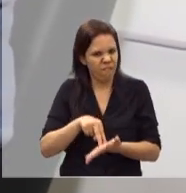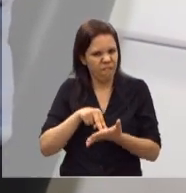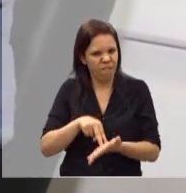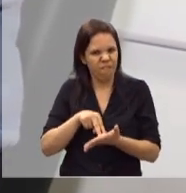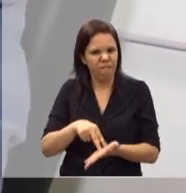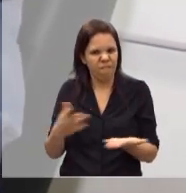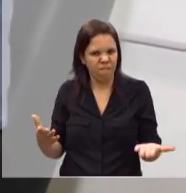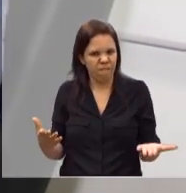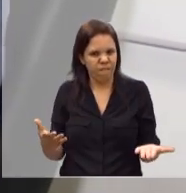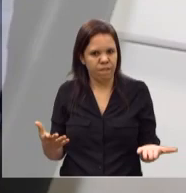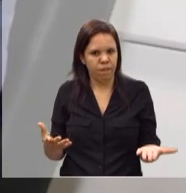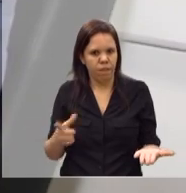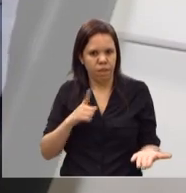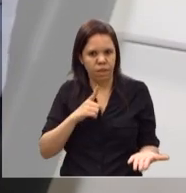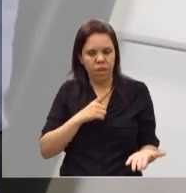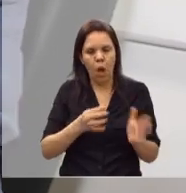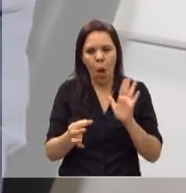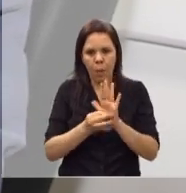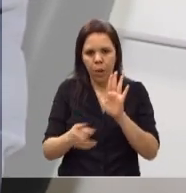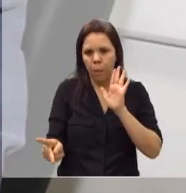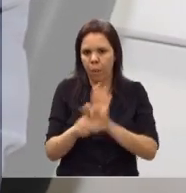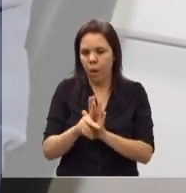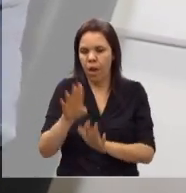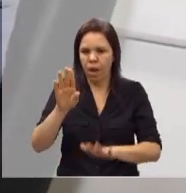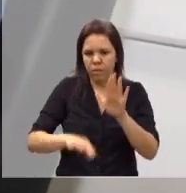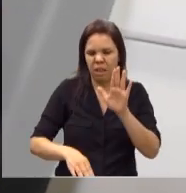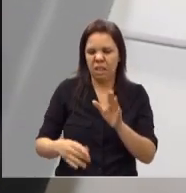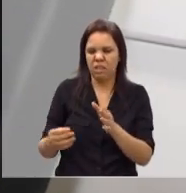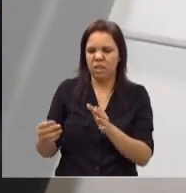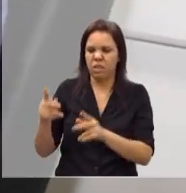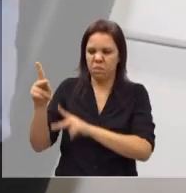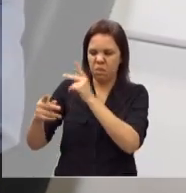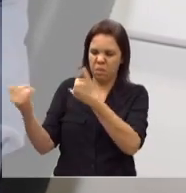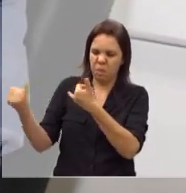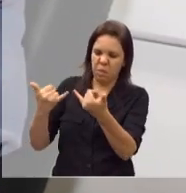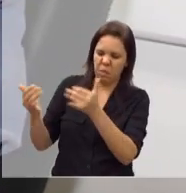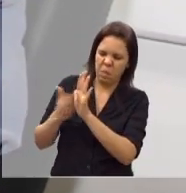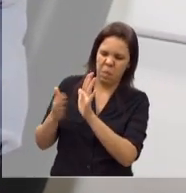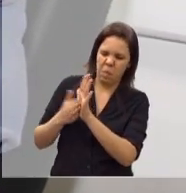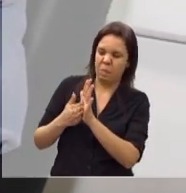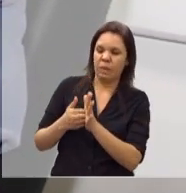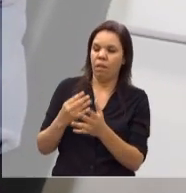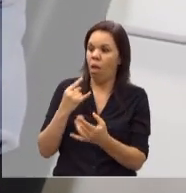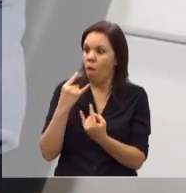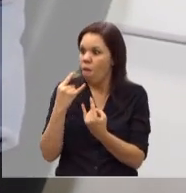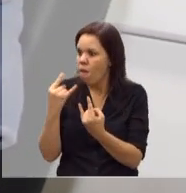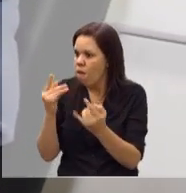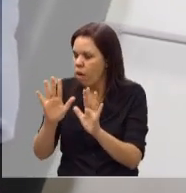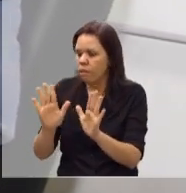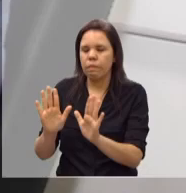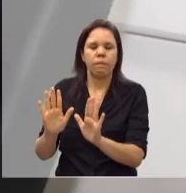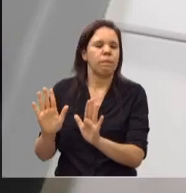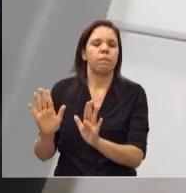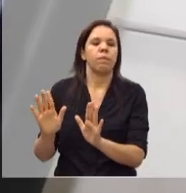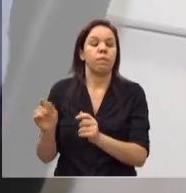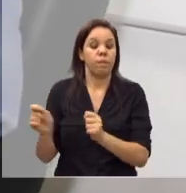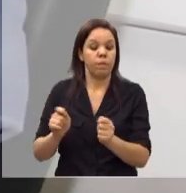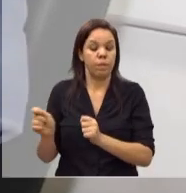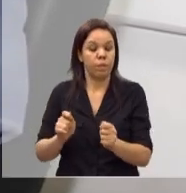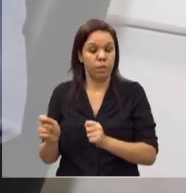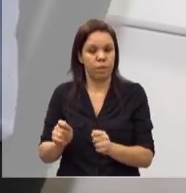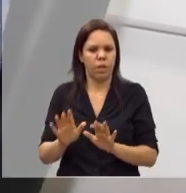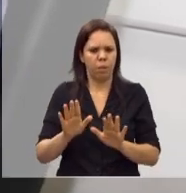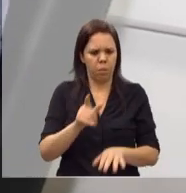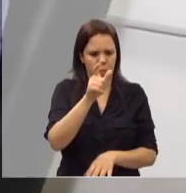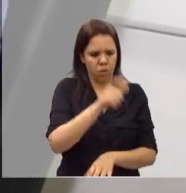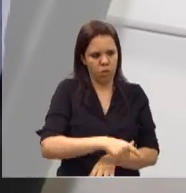em cima do muro. Às vezes vem ofertas e propostas não republicanas, né, que qualquer cidadão de